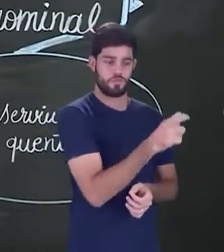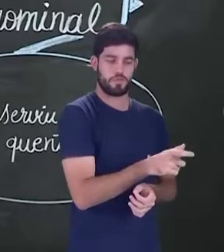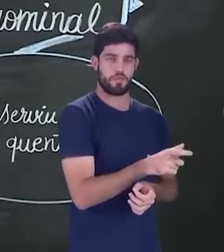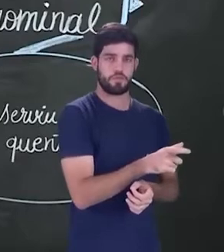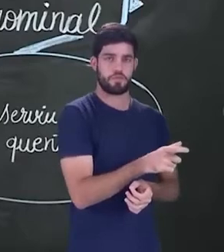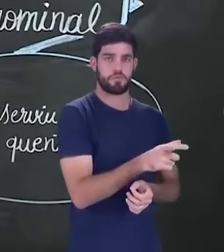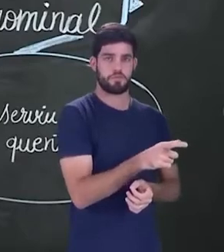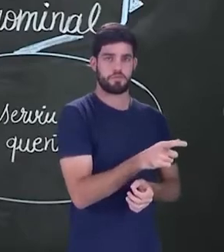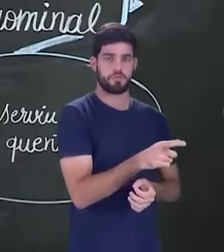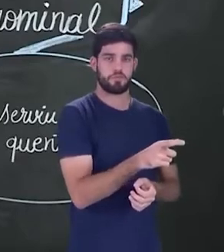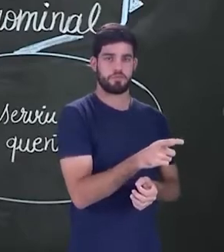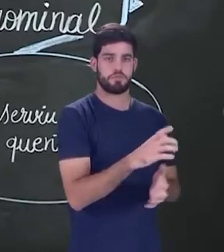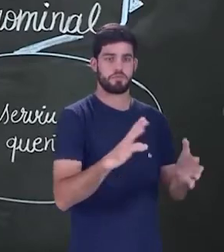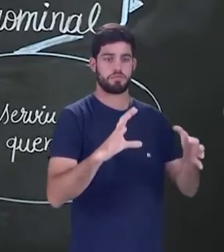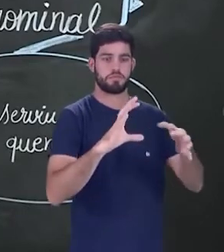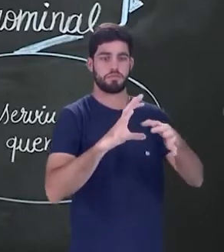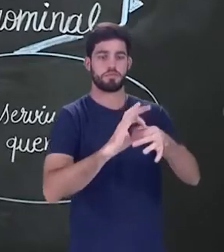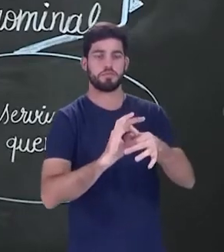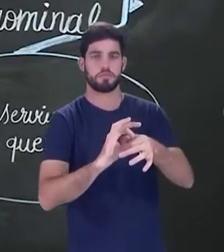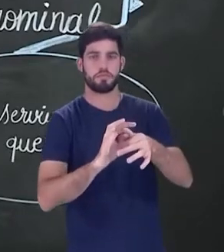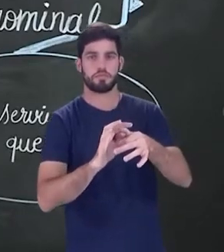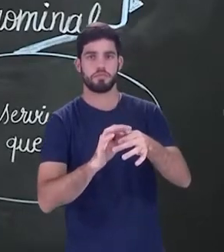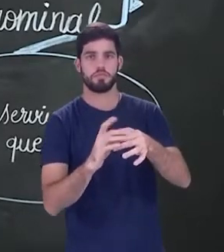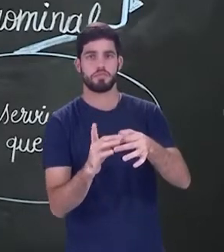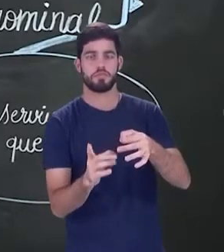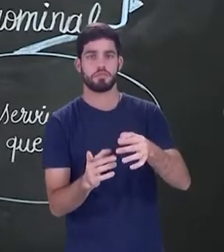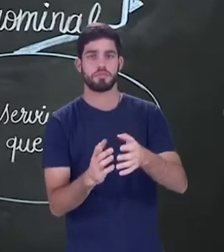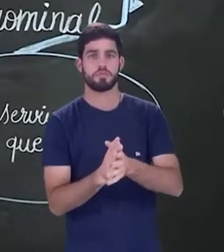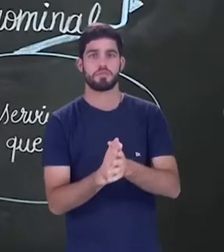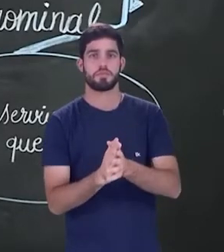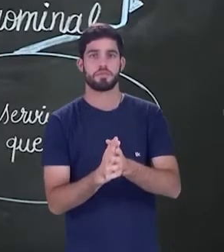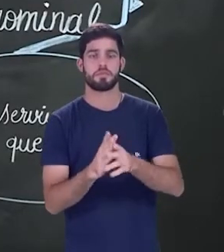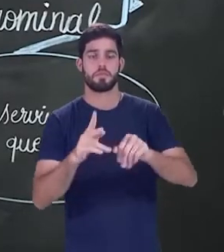sujeito a uma informação chamada de